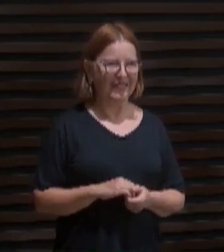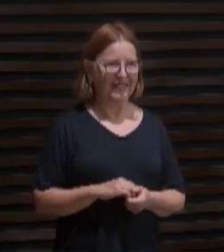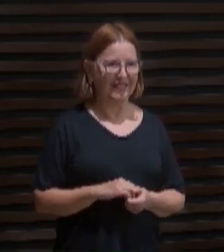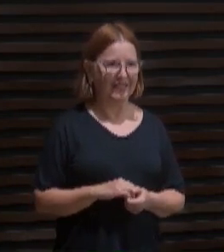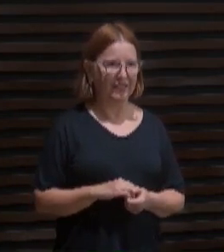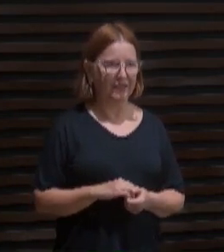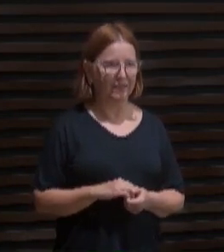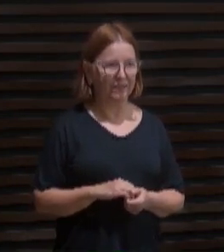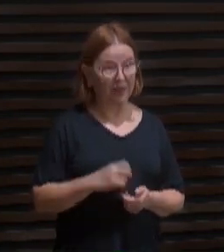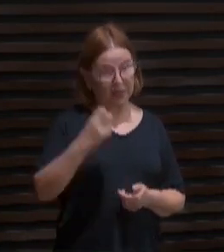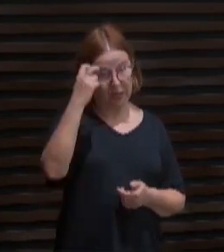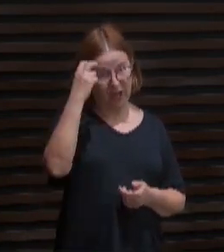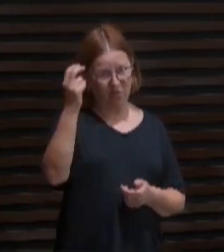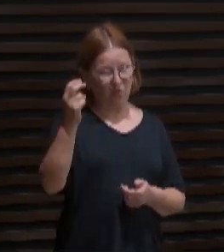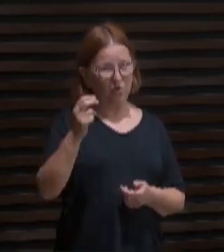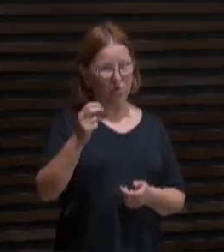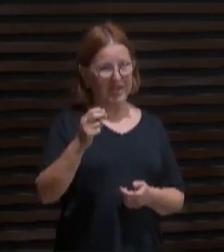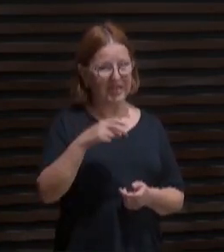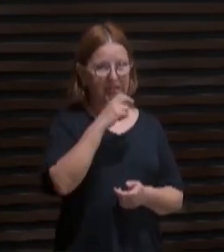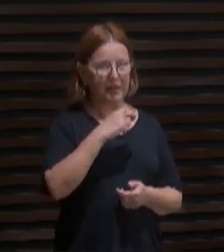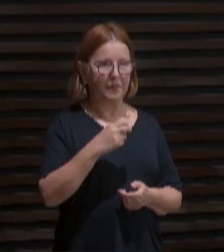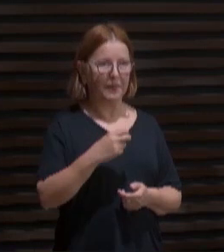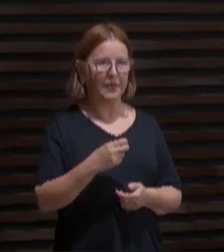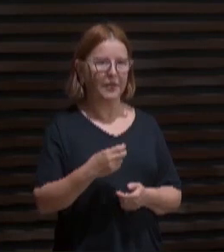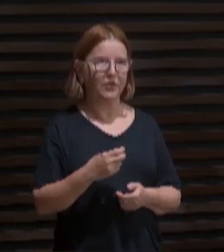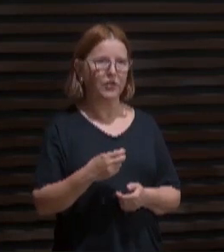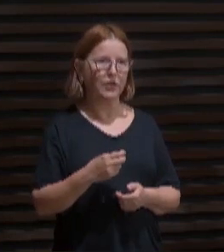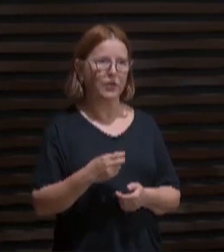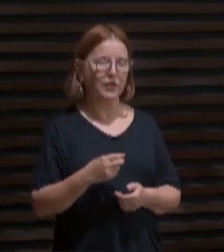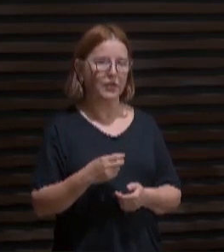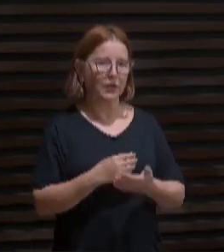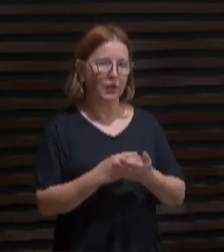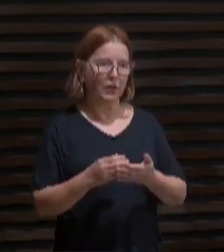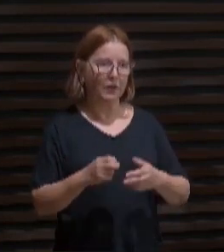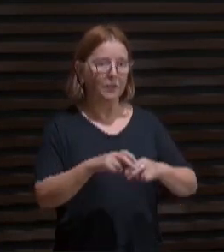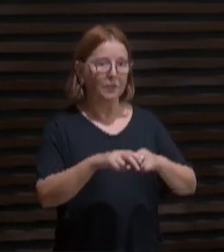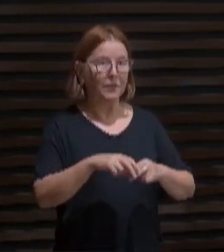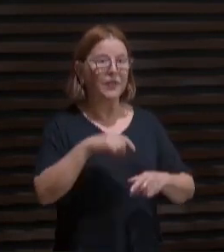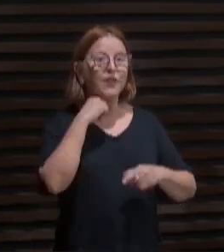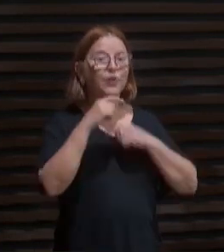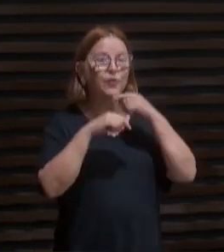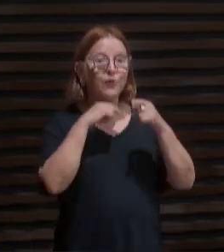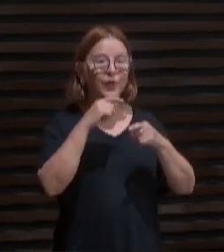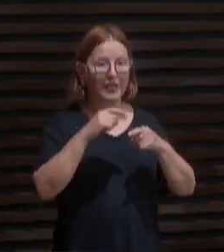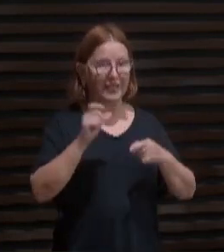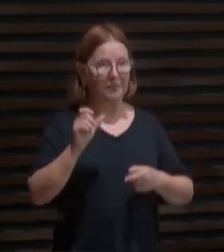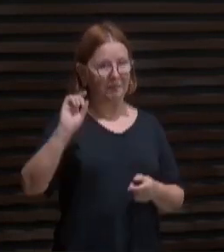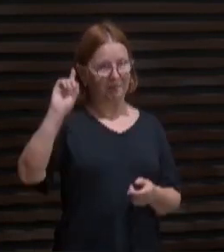A cultura da serpente entrou pela dúvida em relação à palavra de Deus.